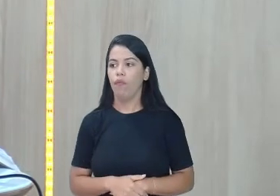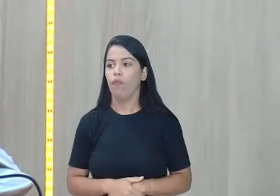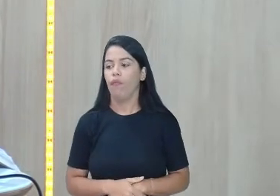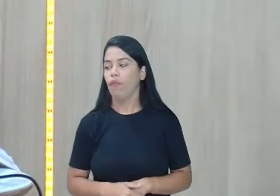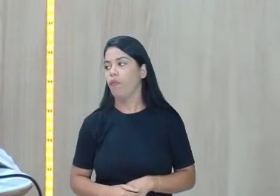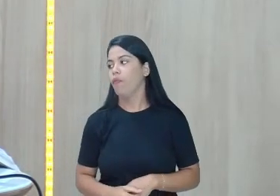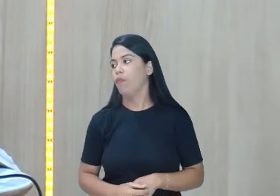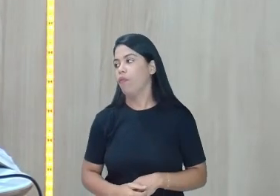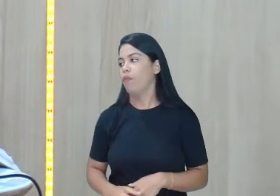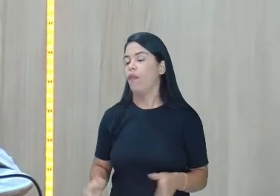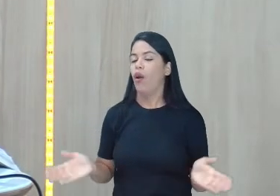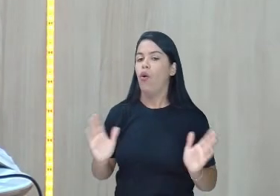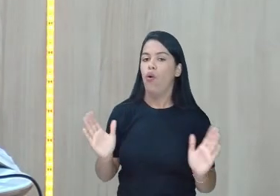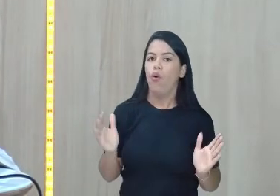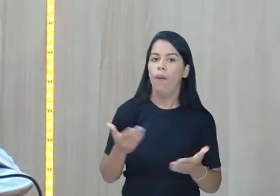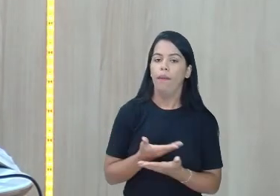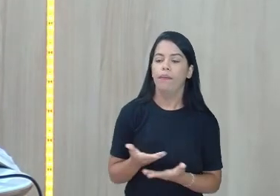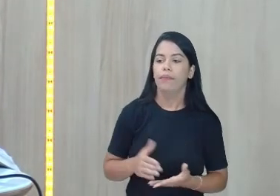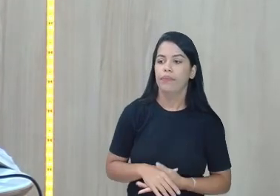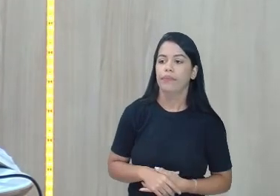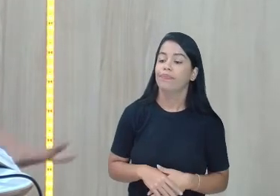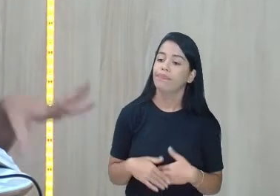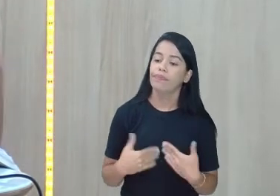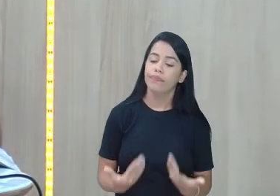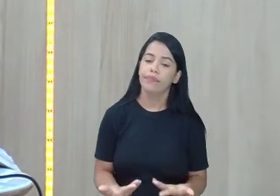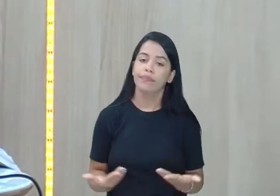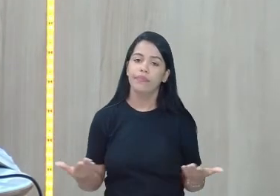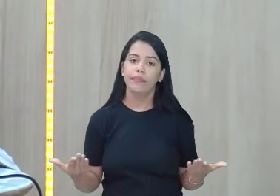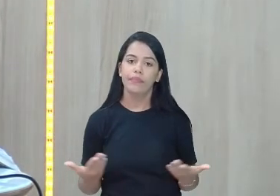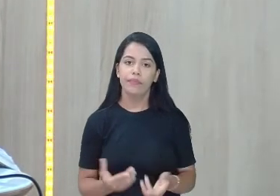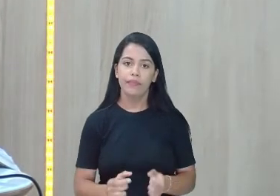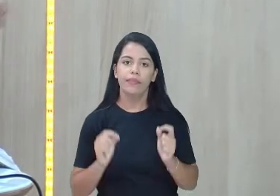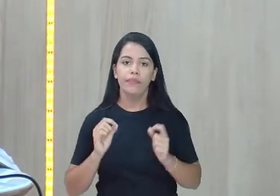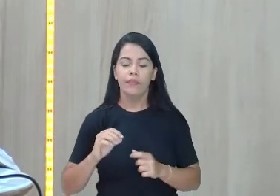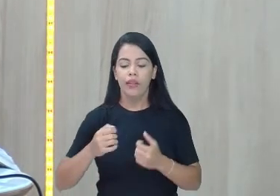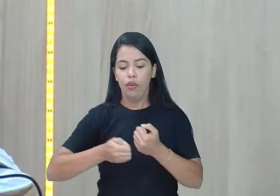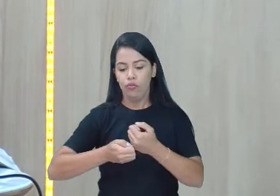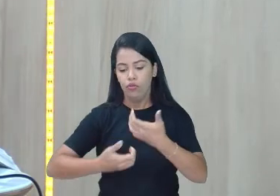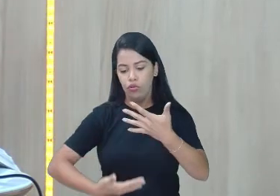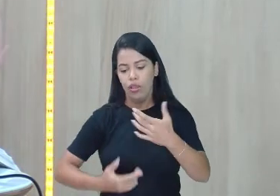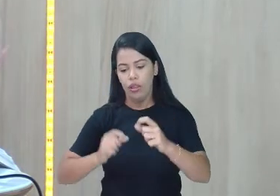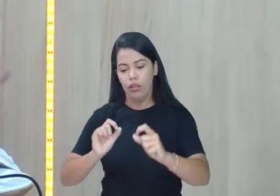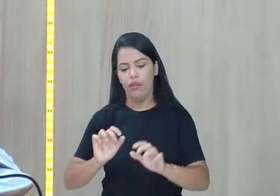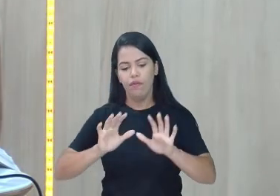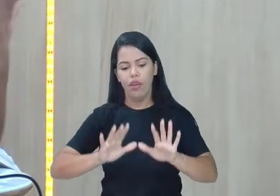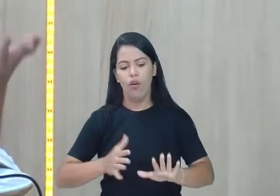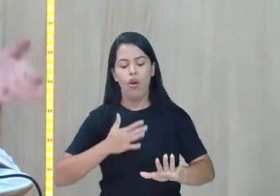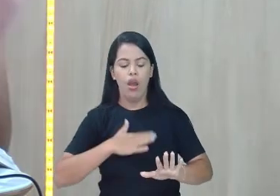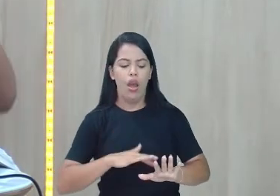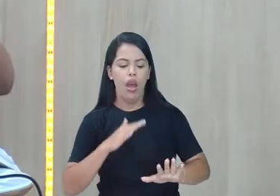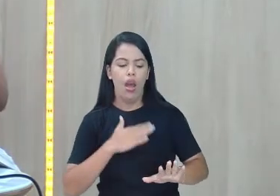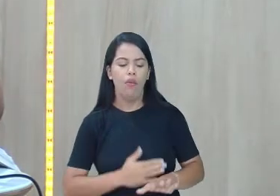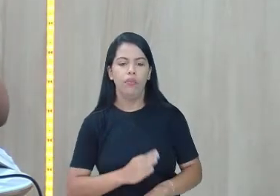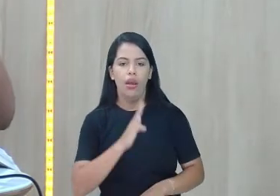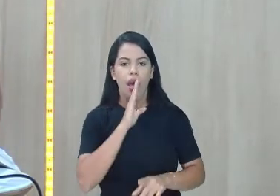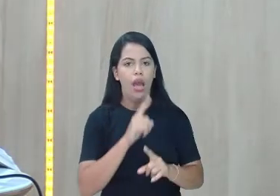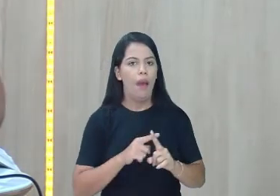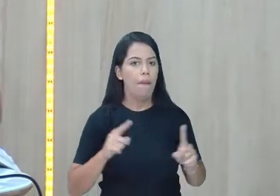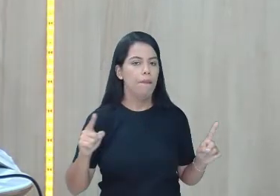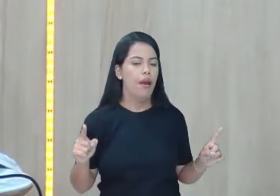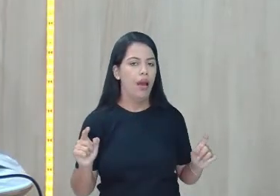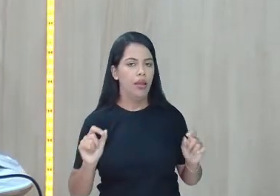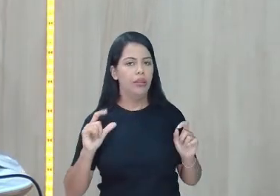Olá, lindezas! Então, aqui o chat, professora Vivi, ficou assim, quietinho, caladinho, mas eles estão presentes. A